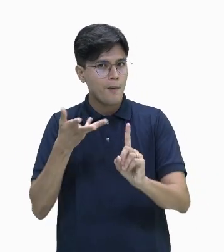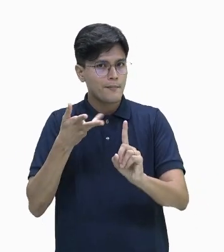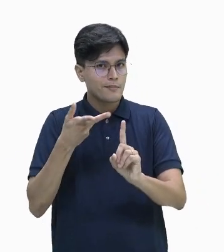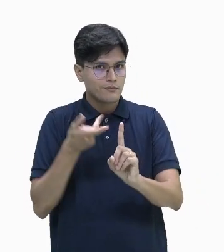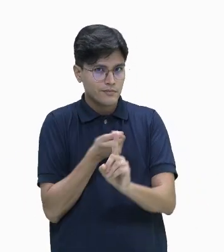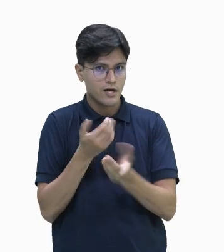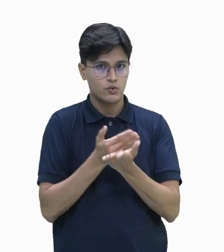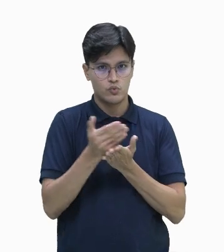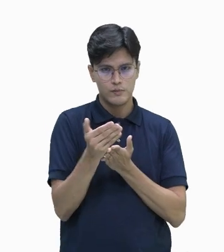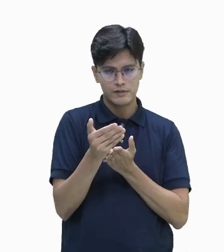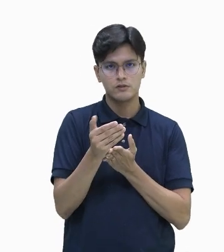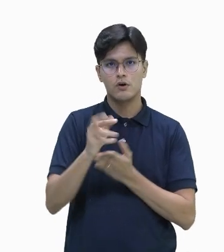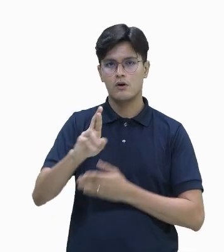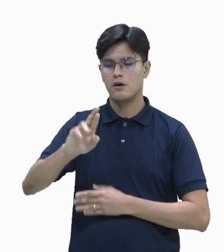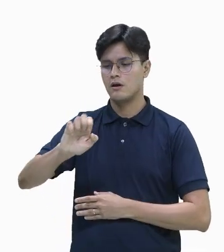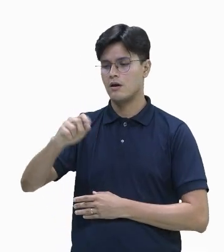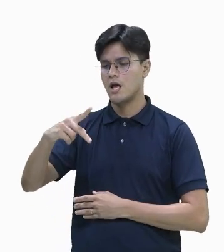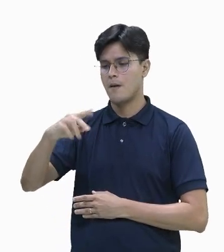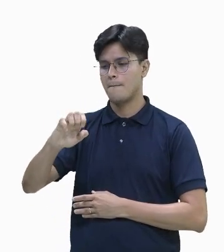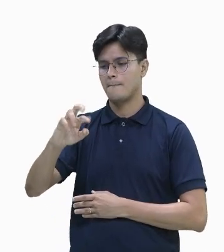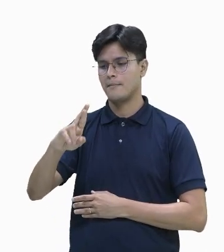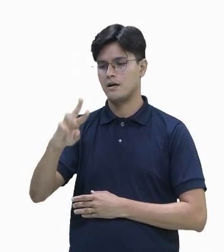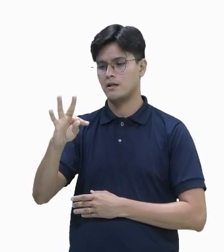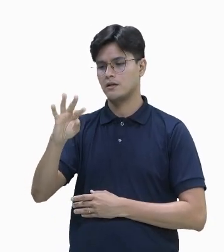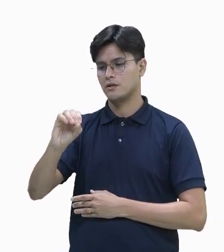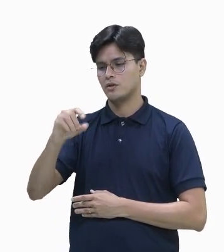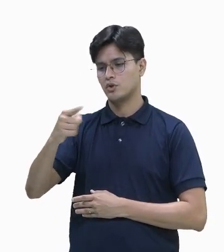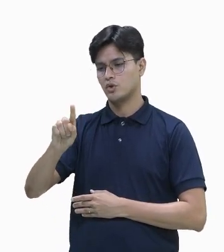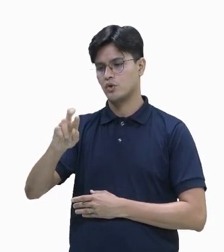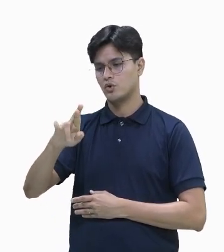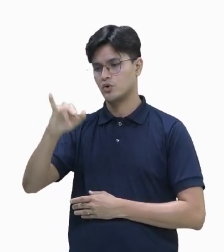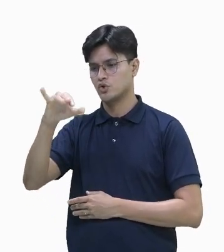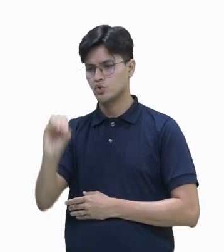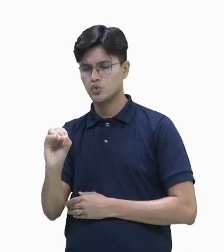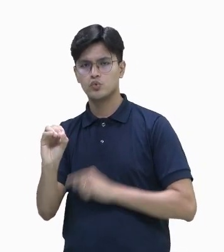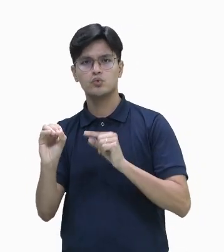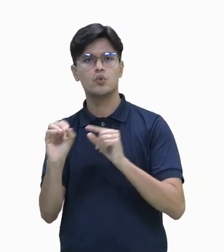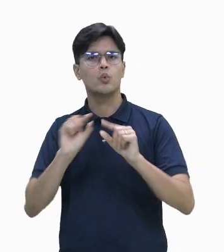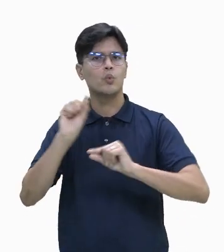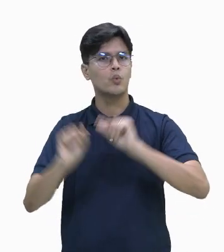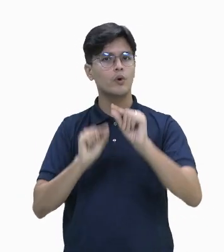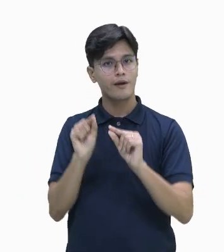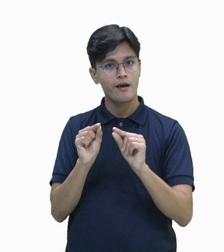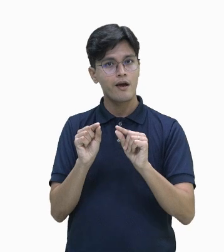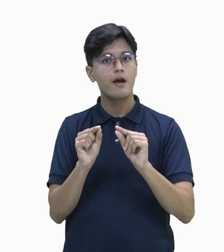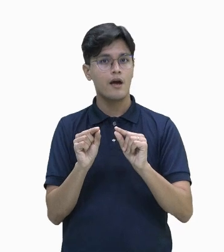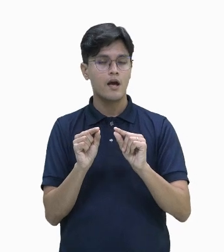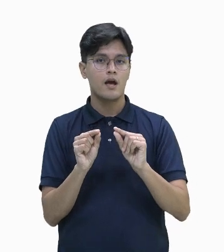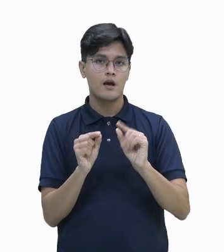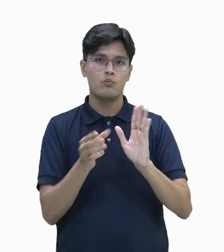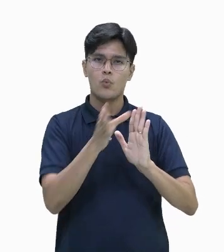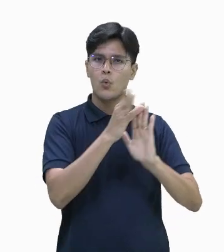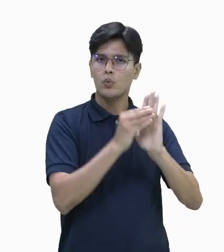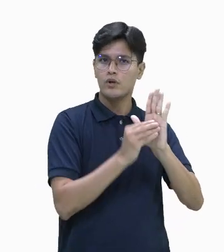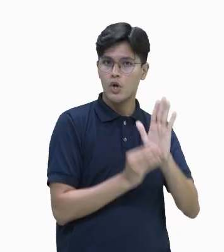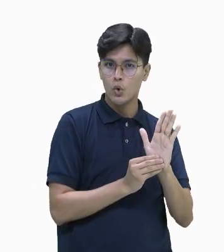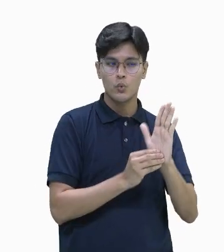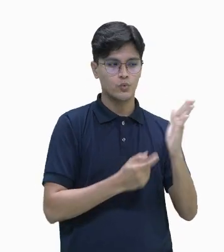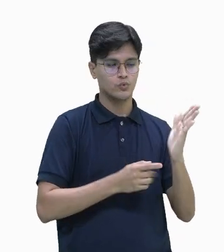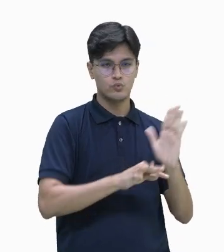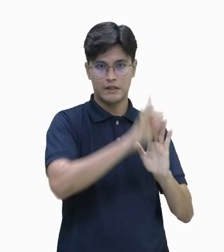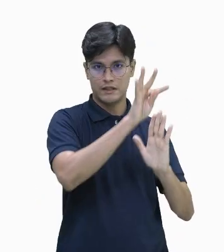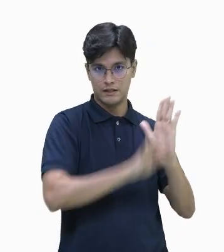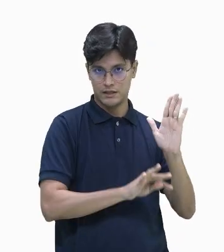é justamente o conteúdo que você vai apresentar para os teus textos, tá bom? Então, por